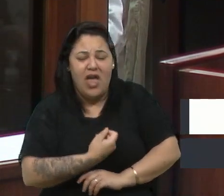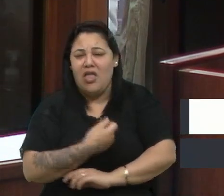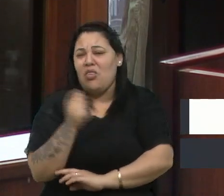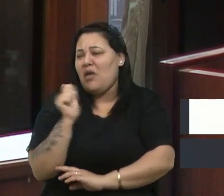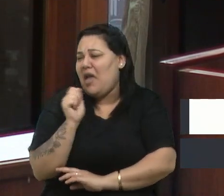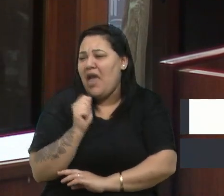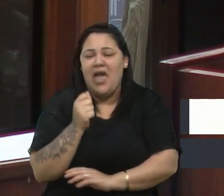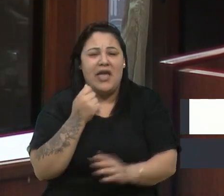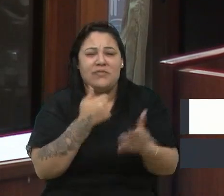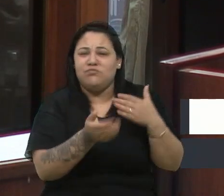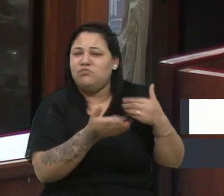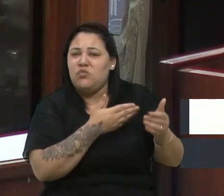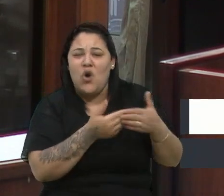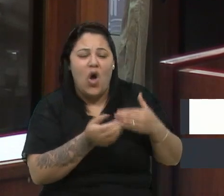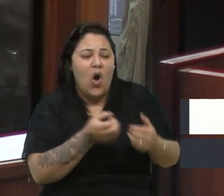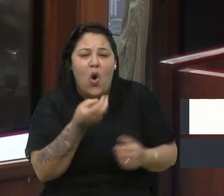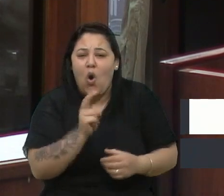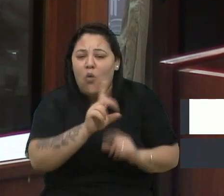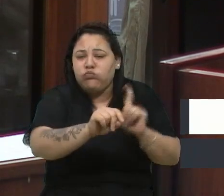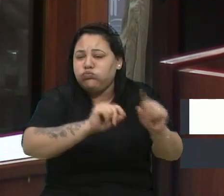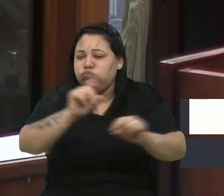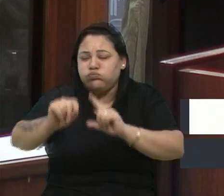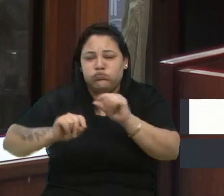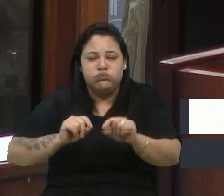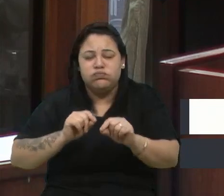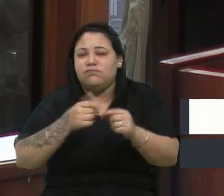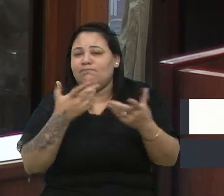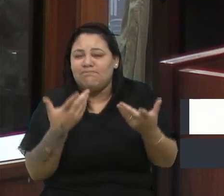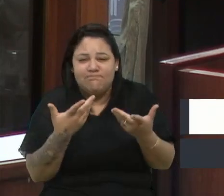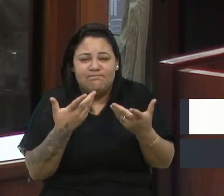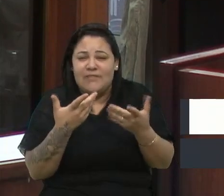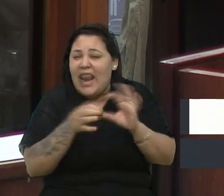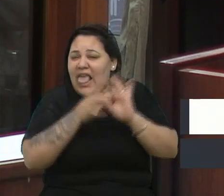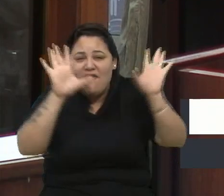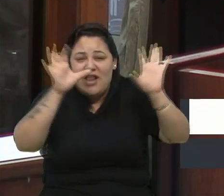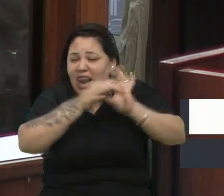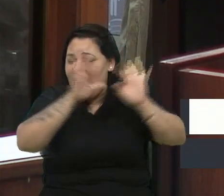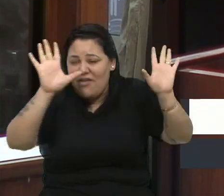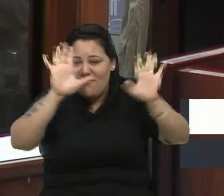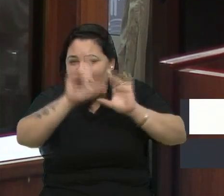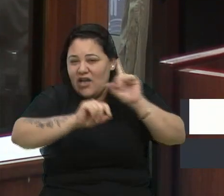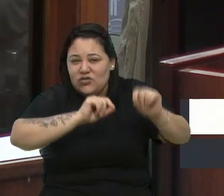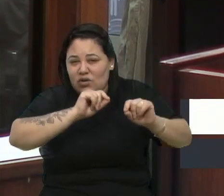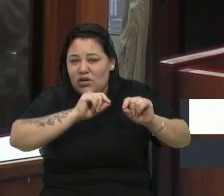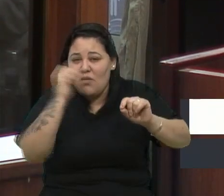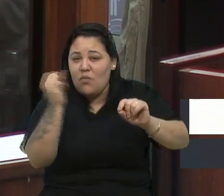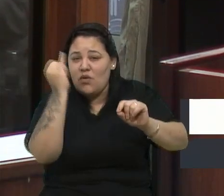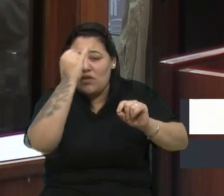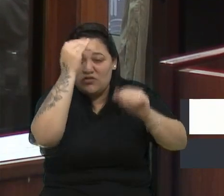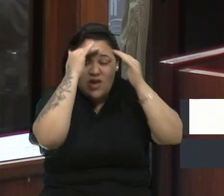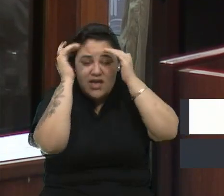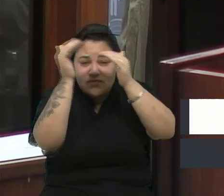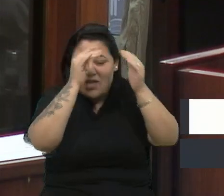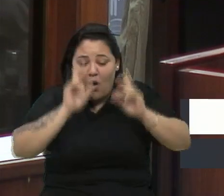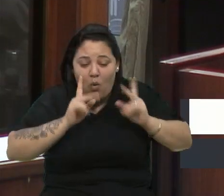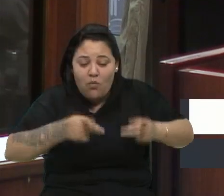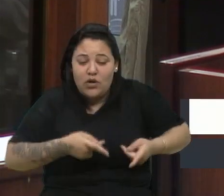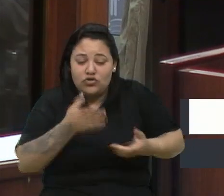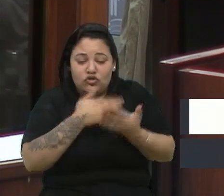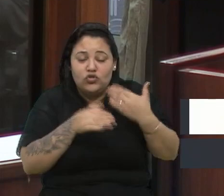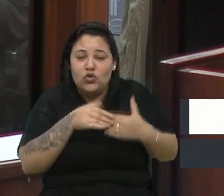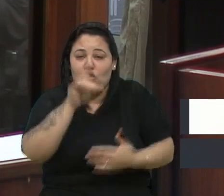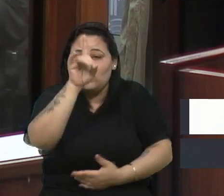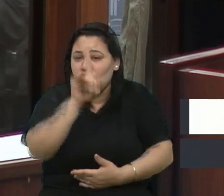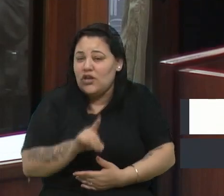ou intersexo. O importante é ser respeitada como um humano de todos os seus